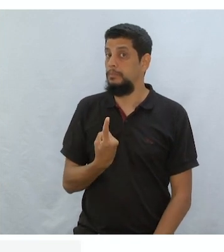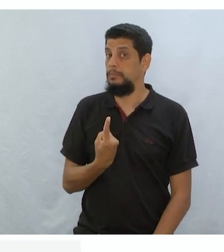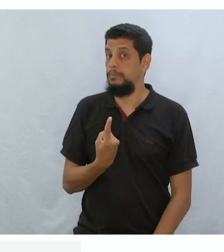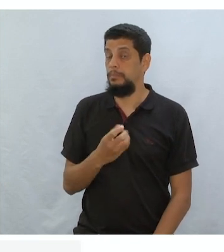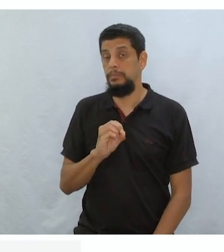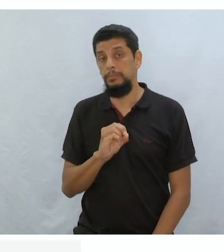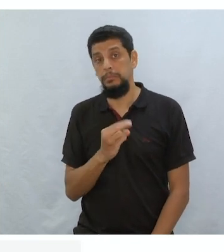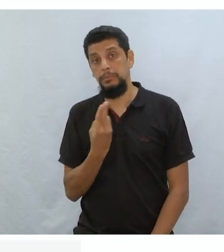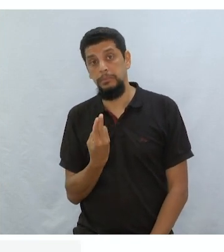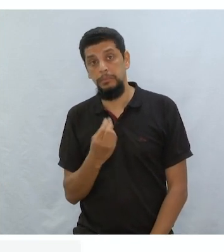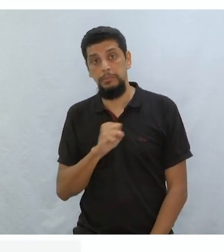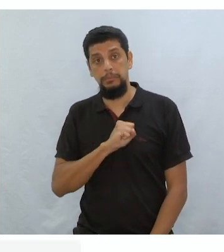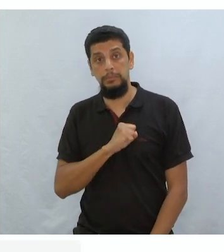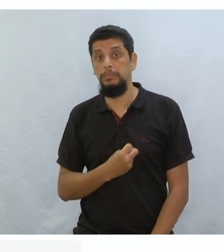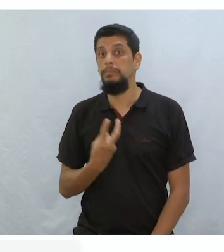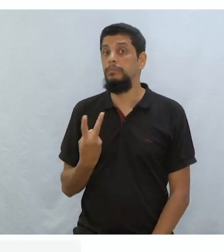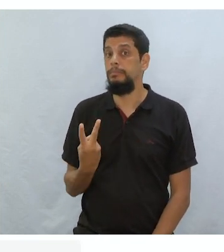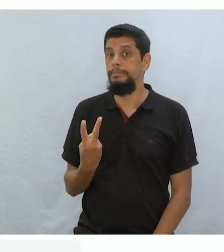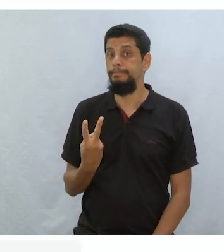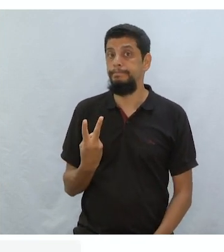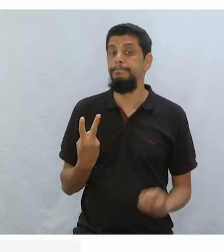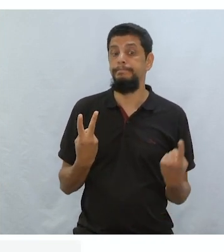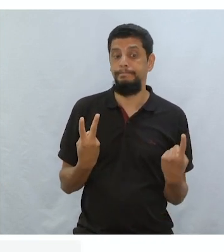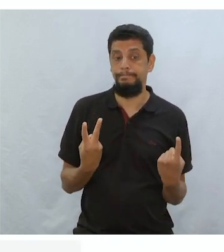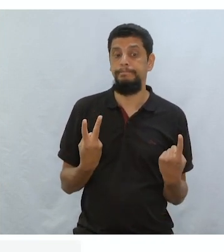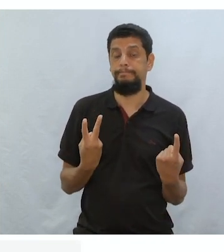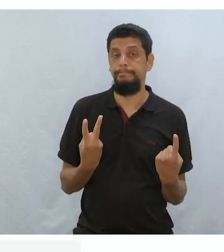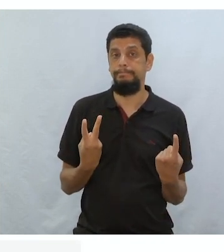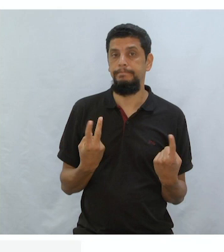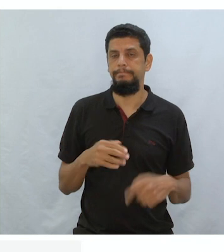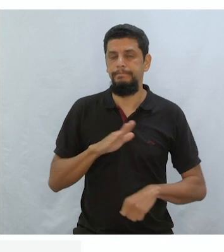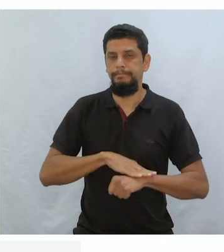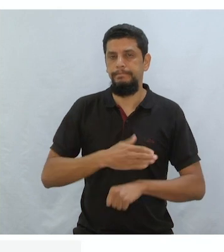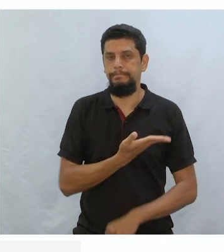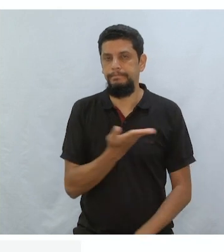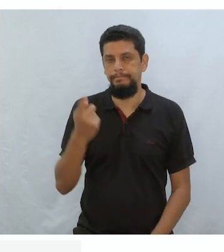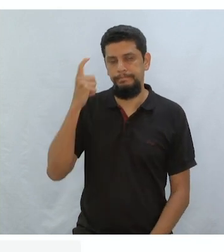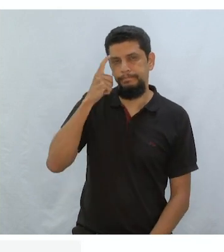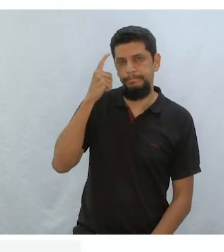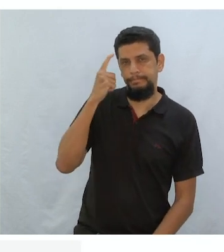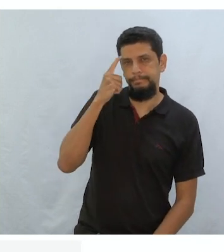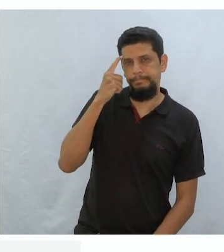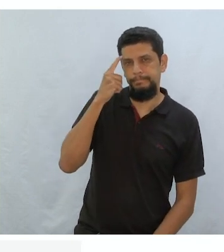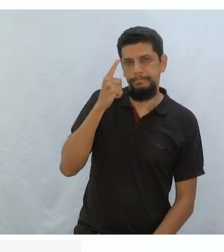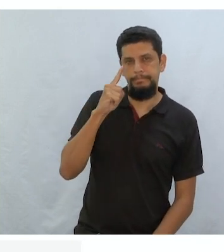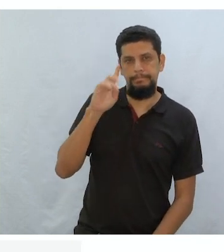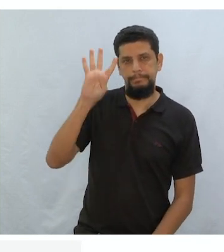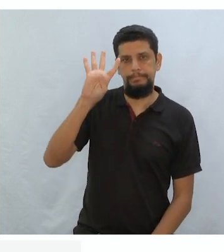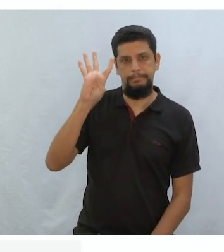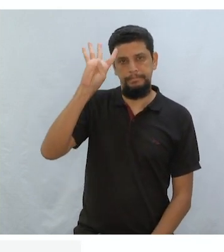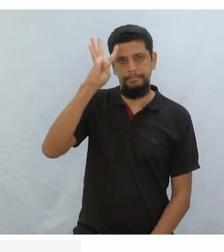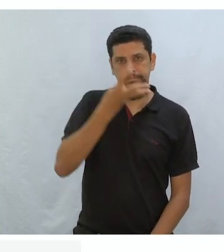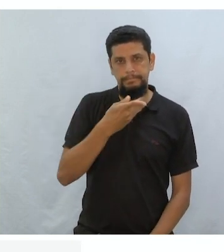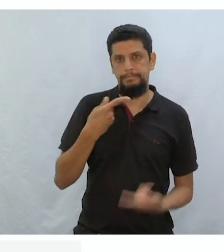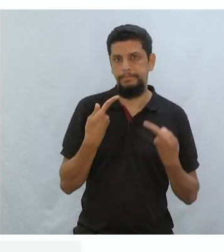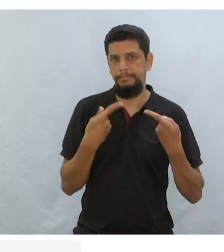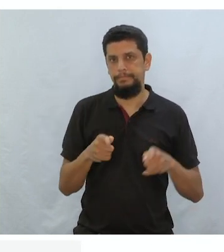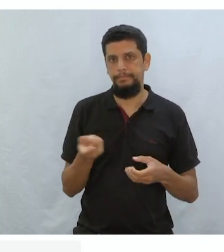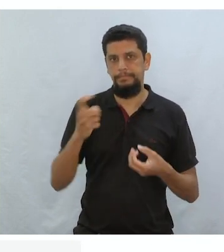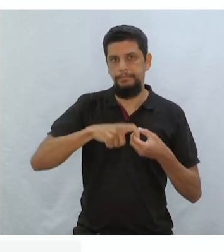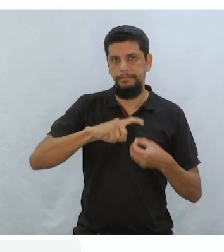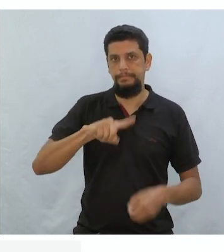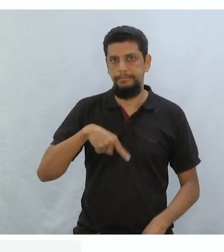1 ou a cesta número 2? Eu vou dar um tempinho para você tentar resolver esse